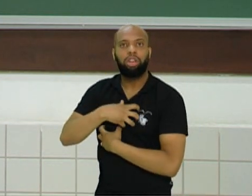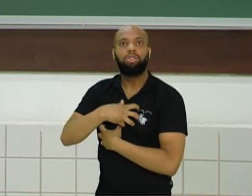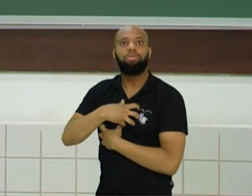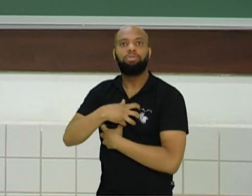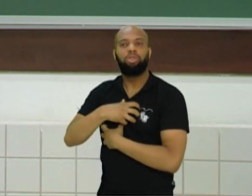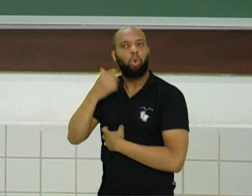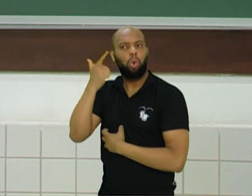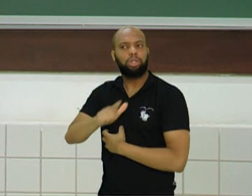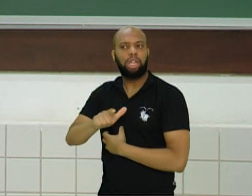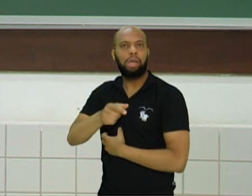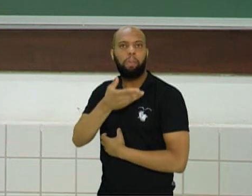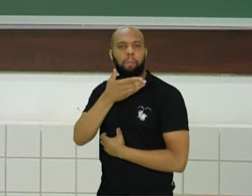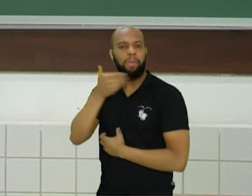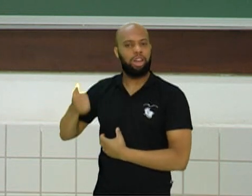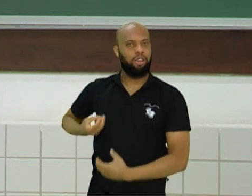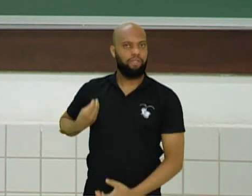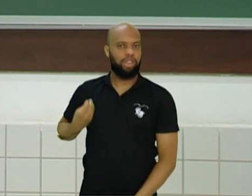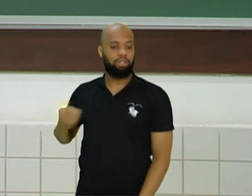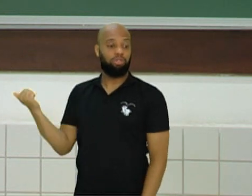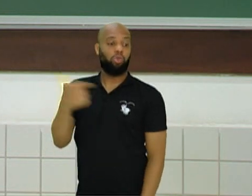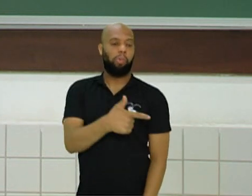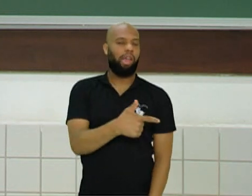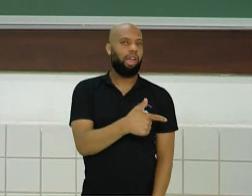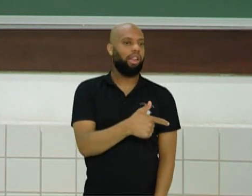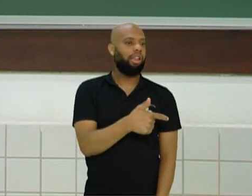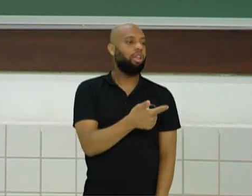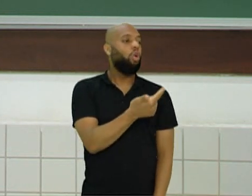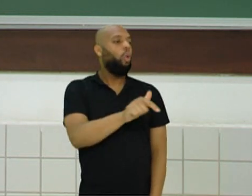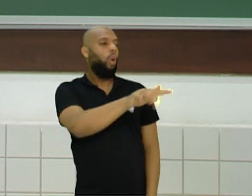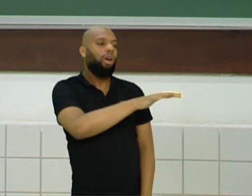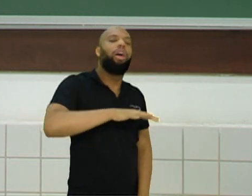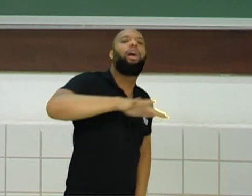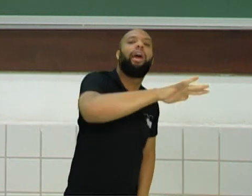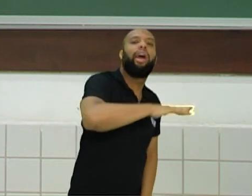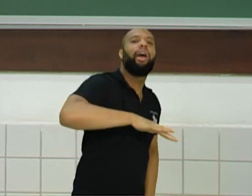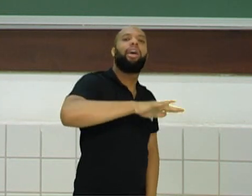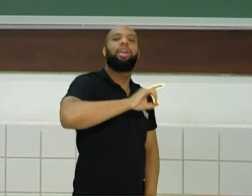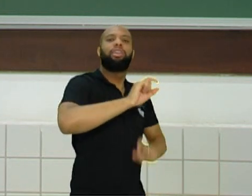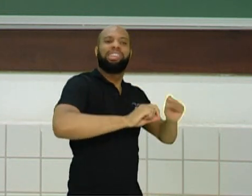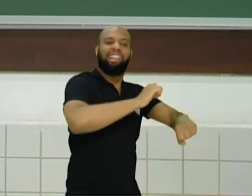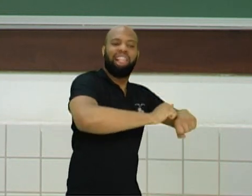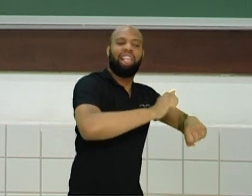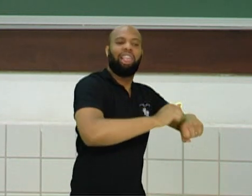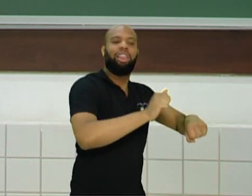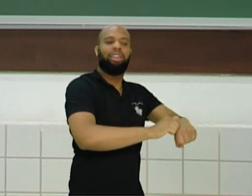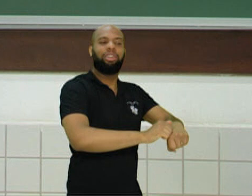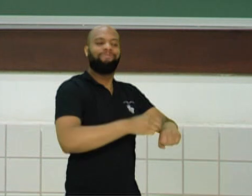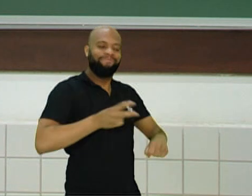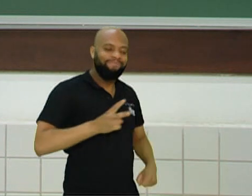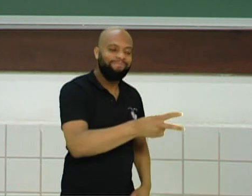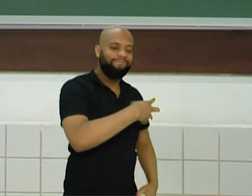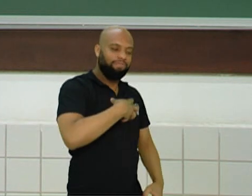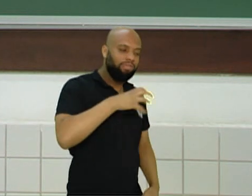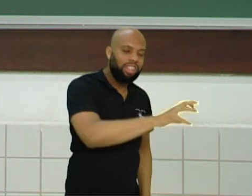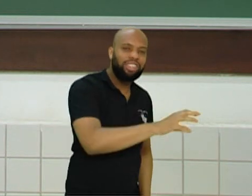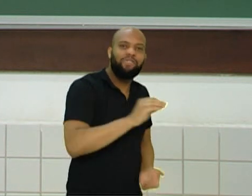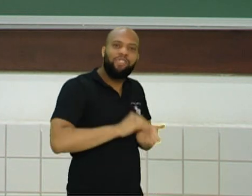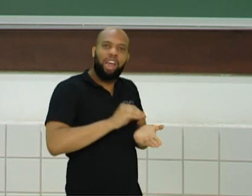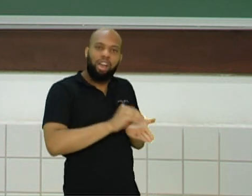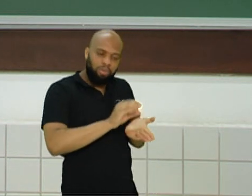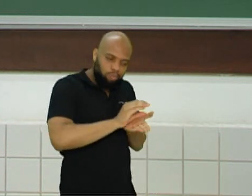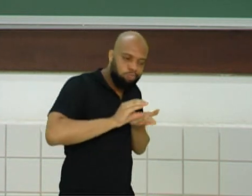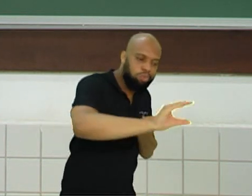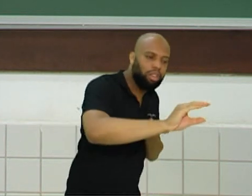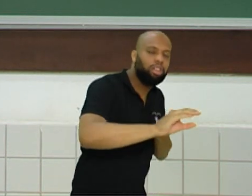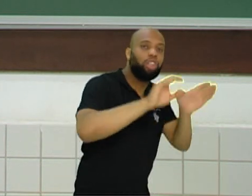mais favorecida. E aí as outras áreas, né, as áreas mais precárias, elas ficam, carecem um pouco de investimento e